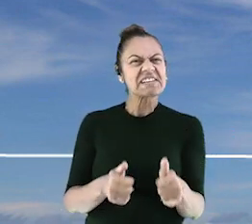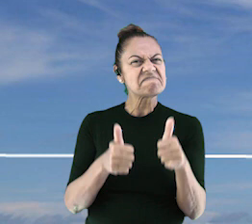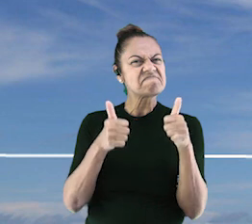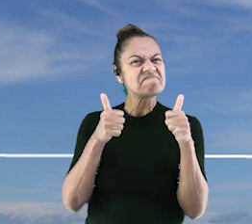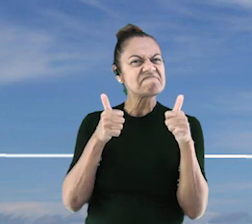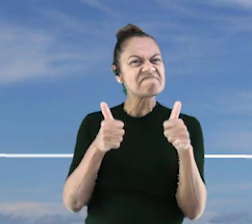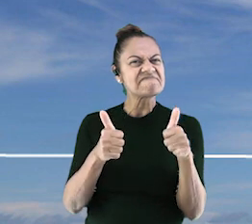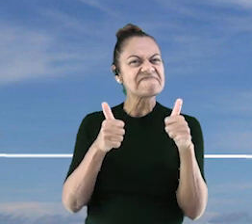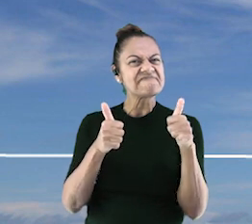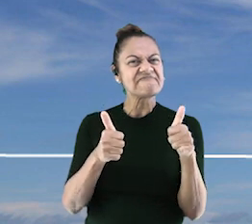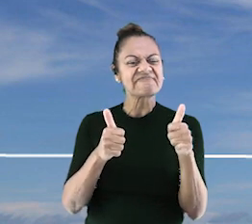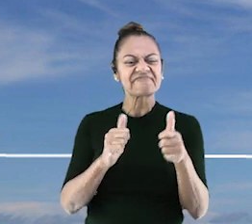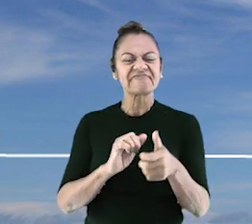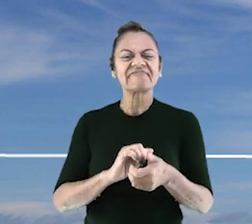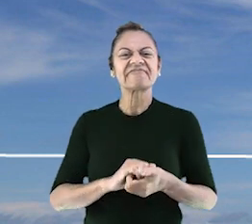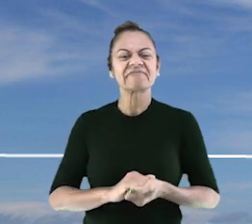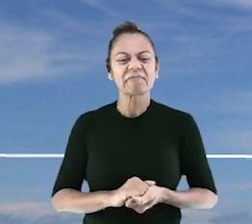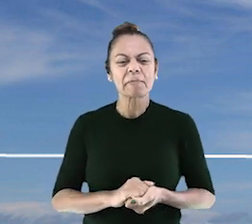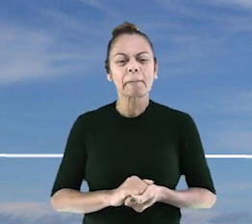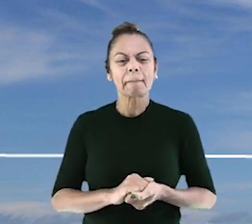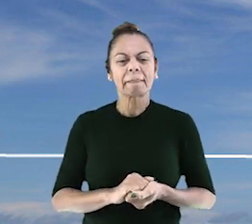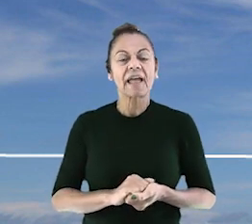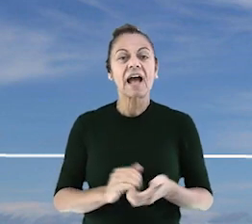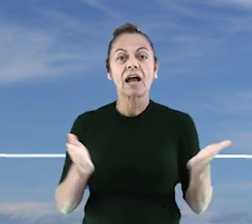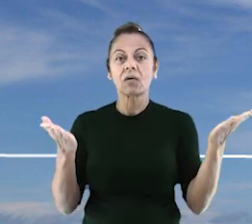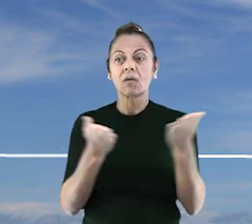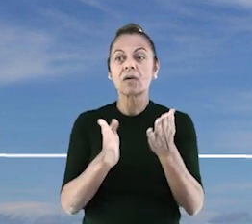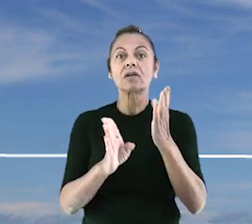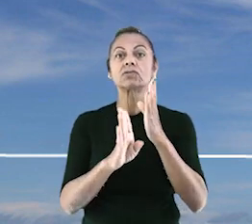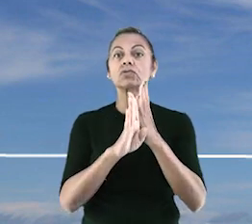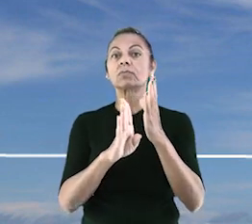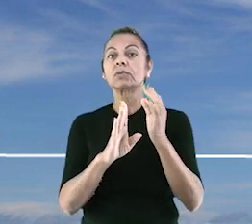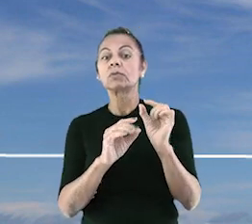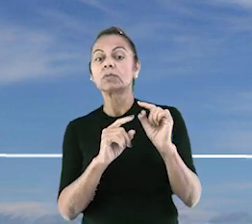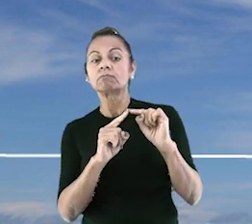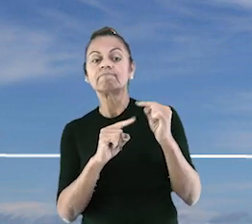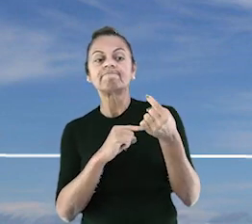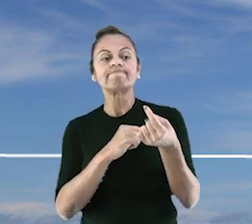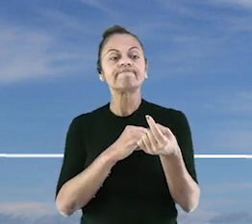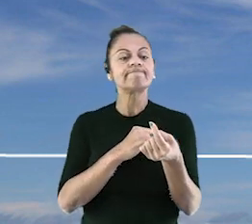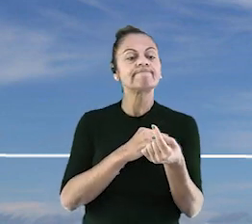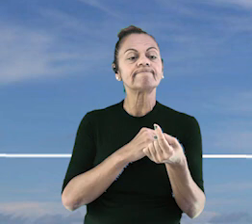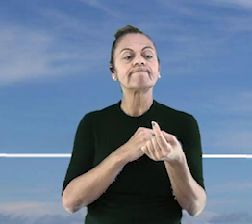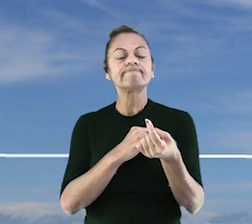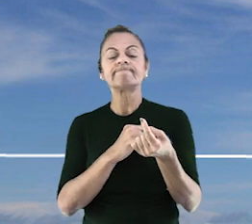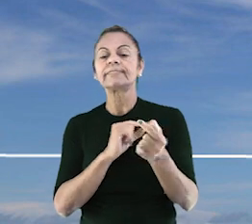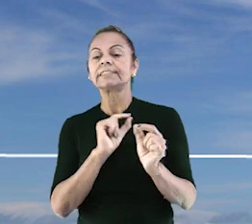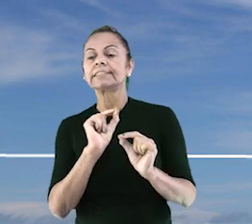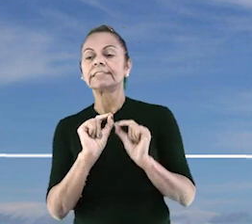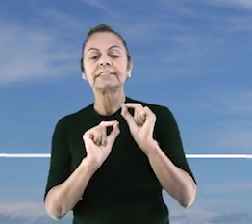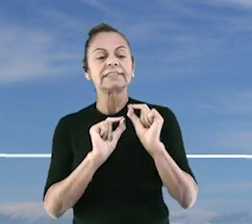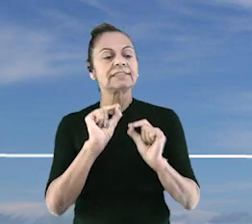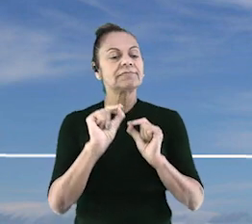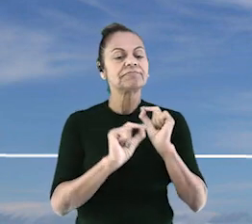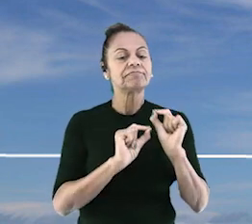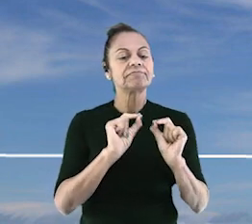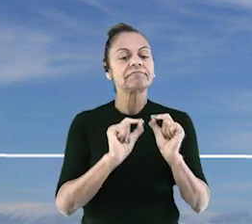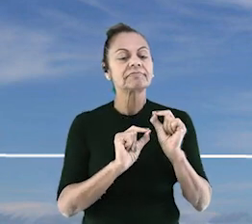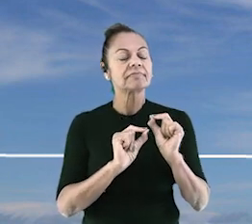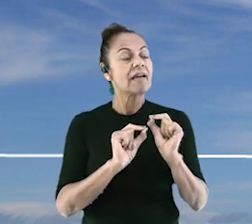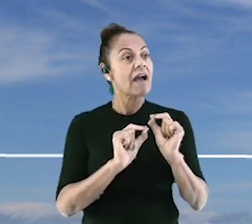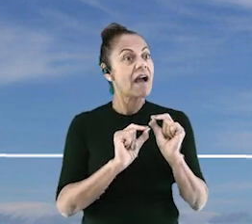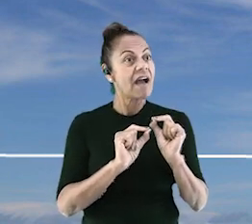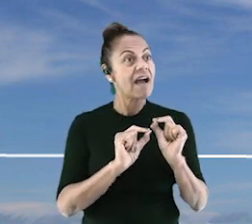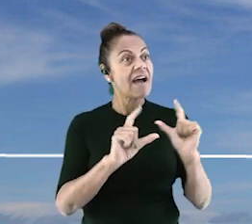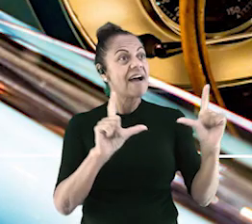feras demais! Mas vamos descobrir o que vem a seguir? O que será, hein?